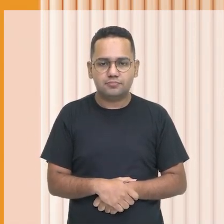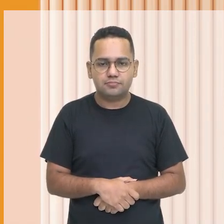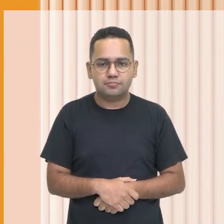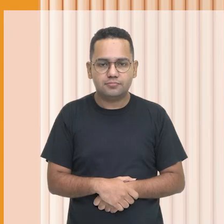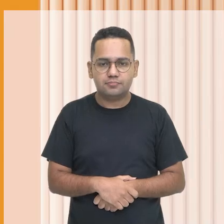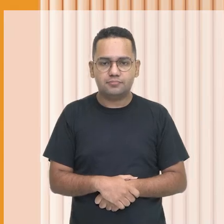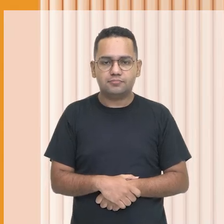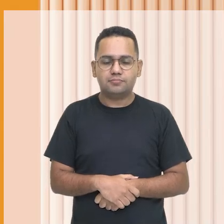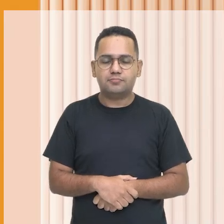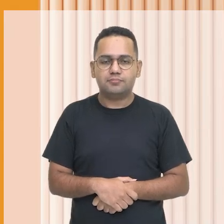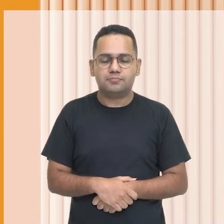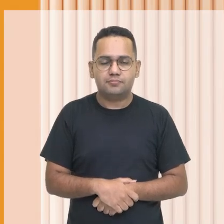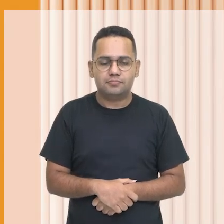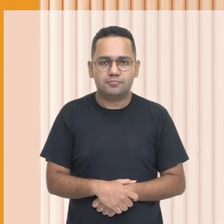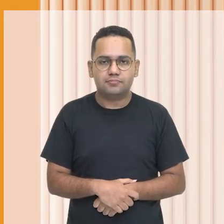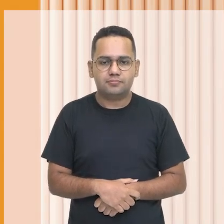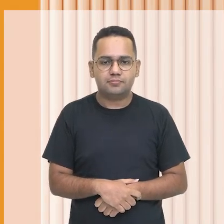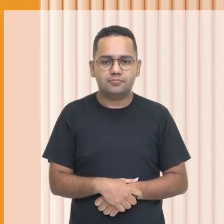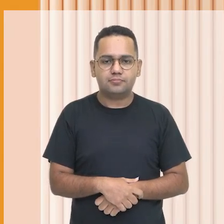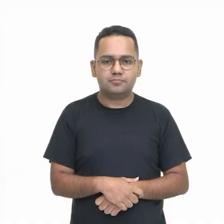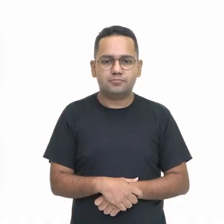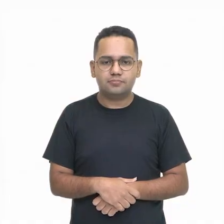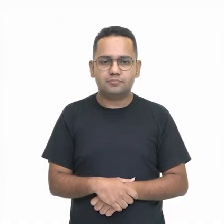vamos lá verificar nosso texto.